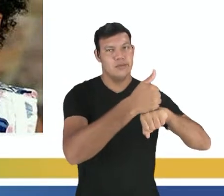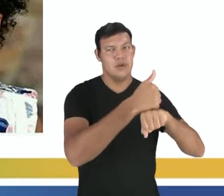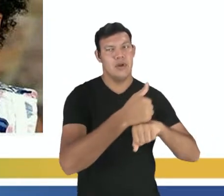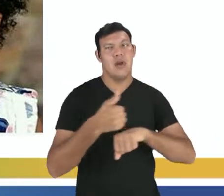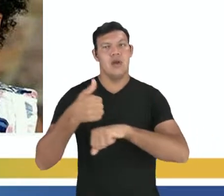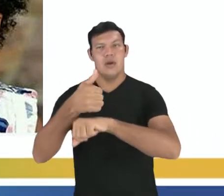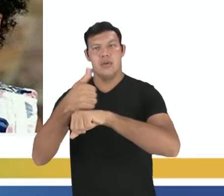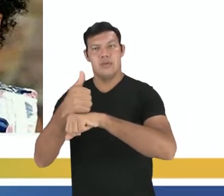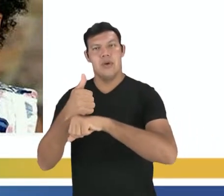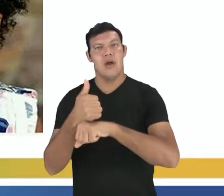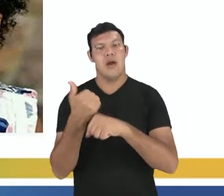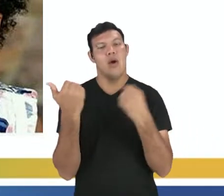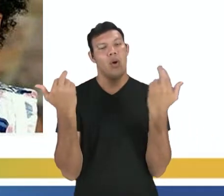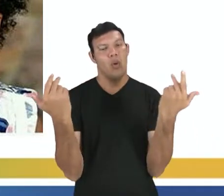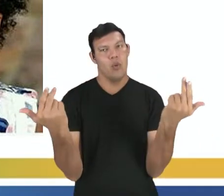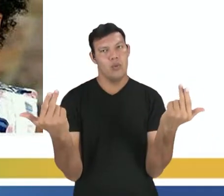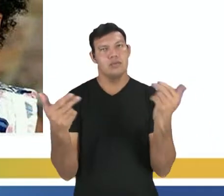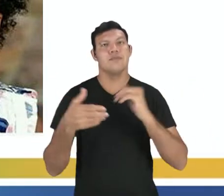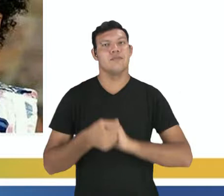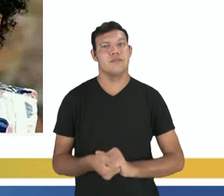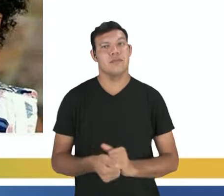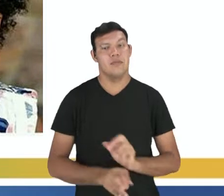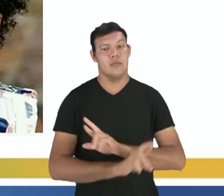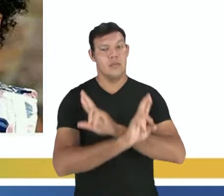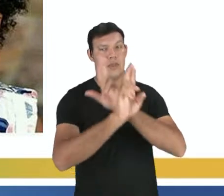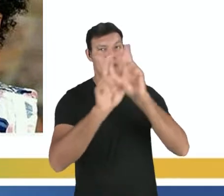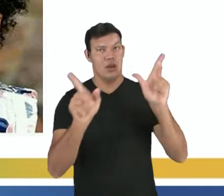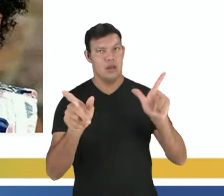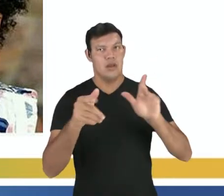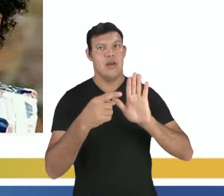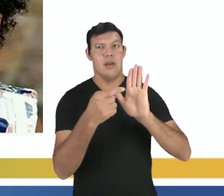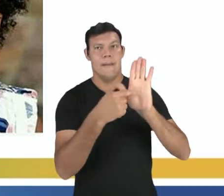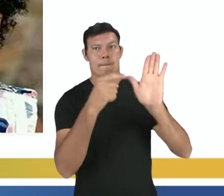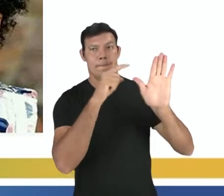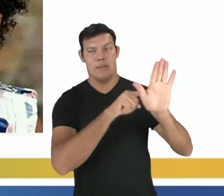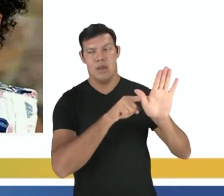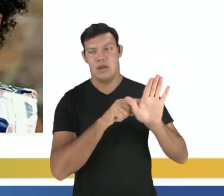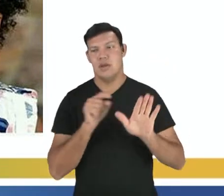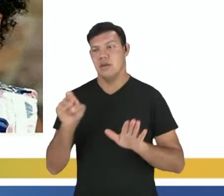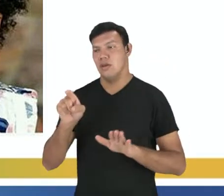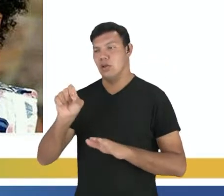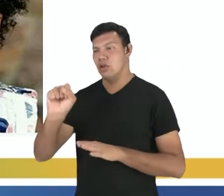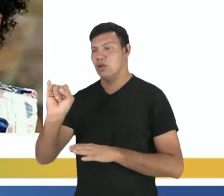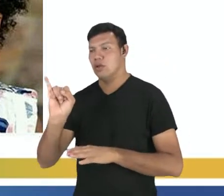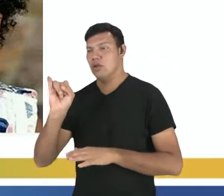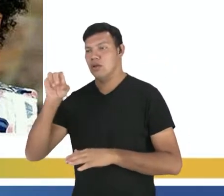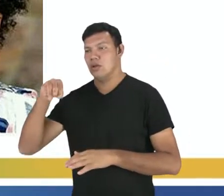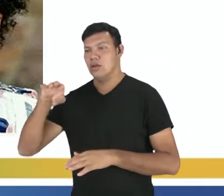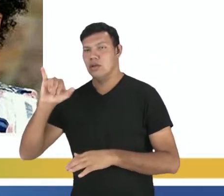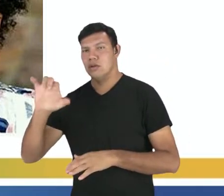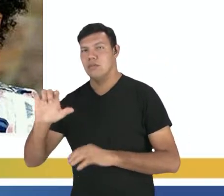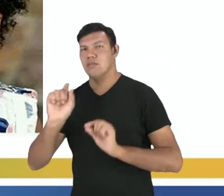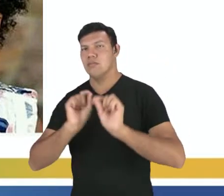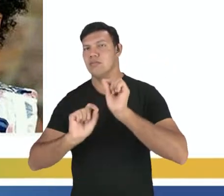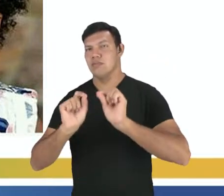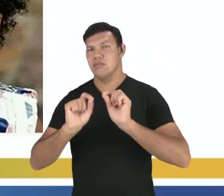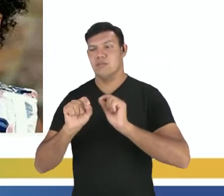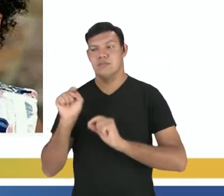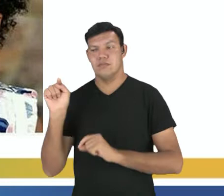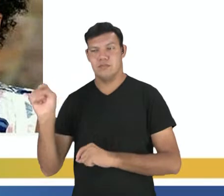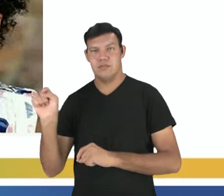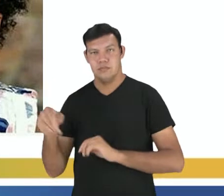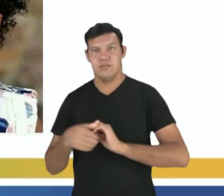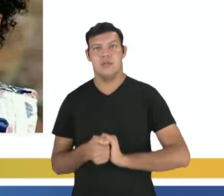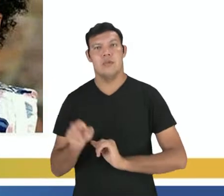comum. Elas se diferem, a metáfora e a simile, em uma coisa. A